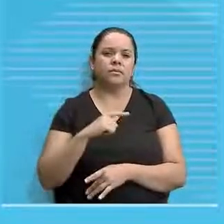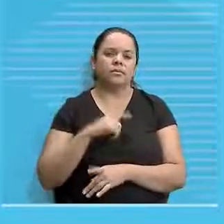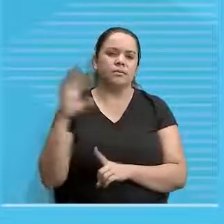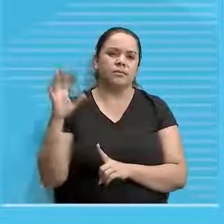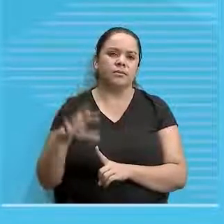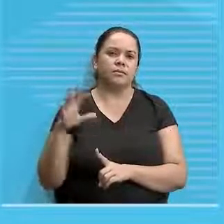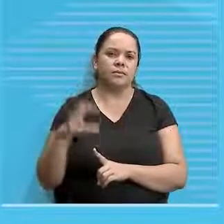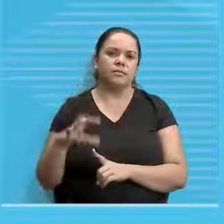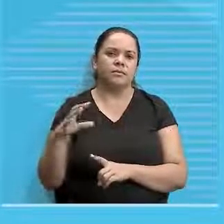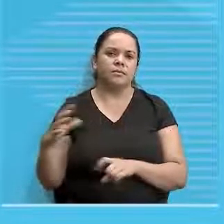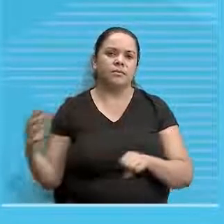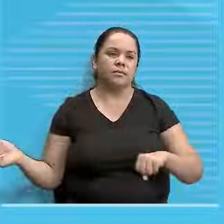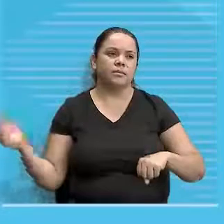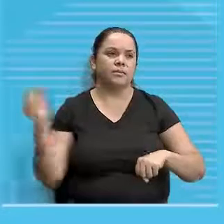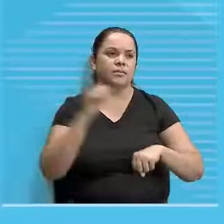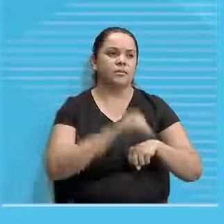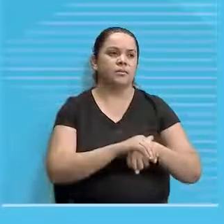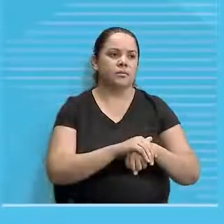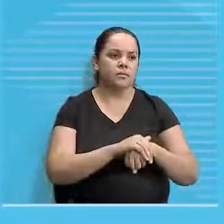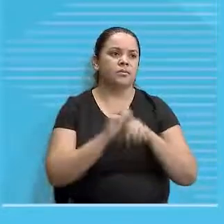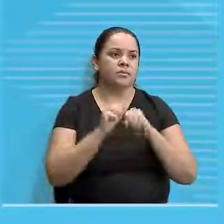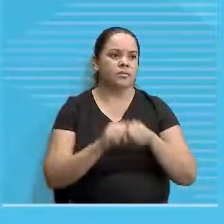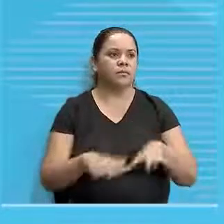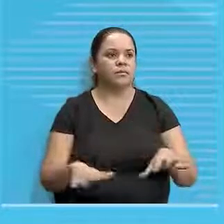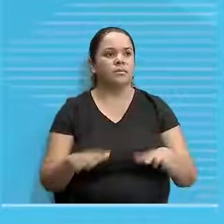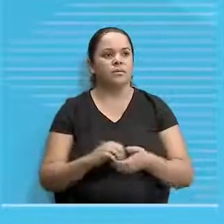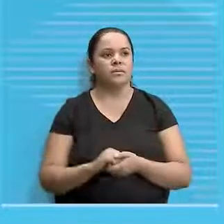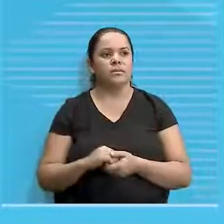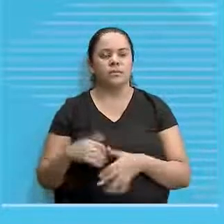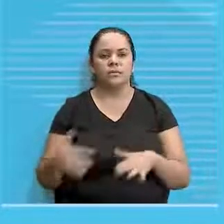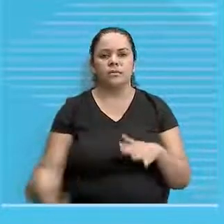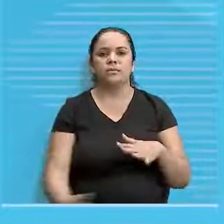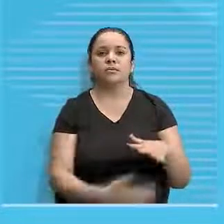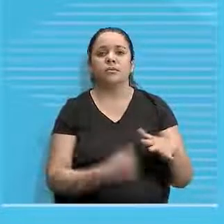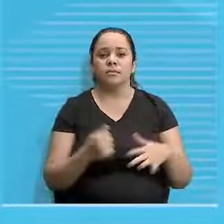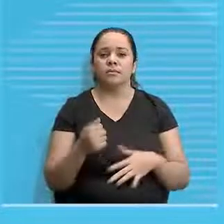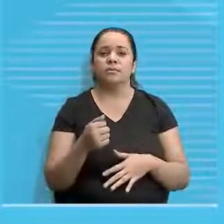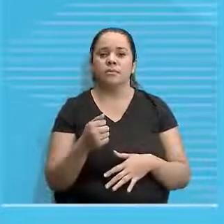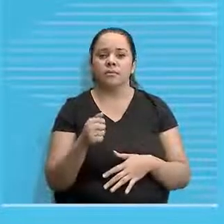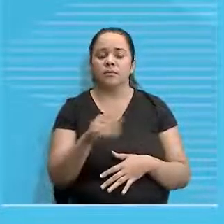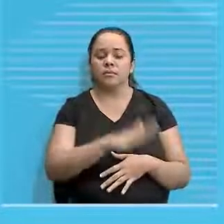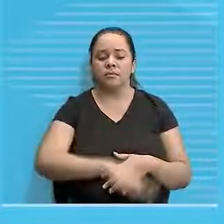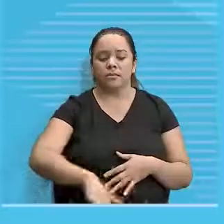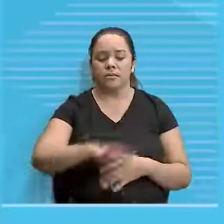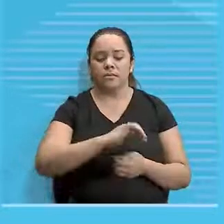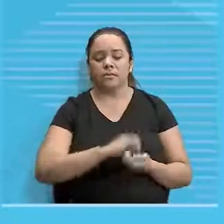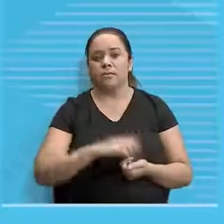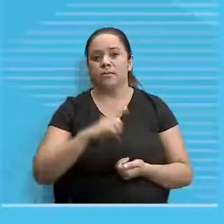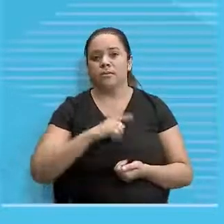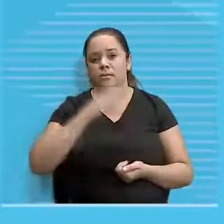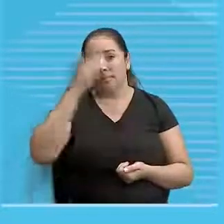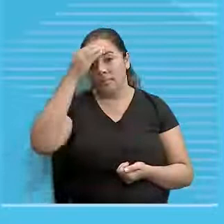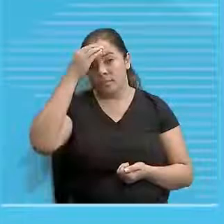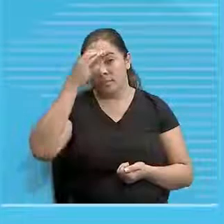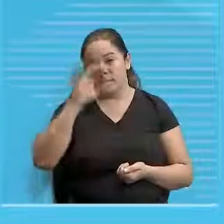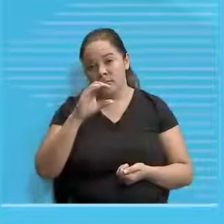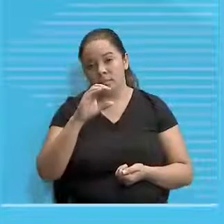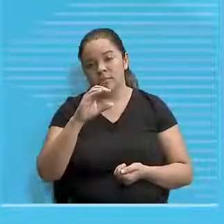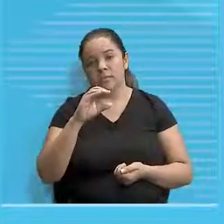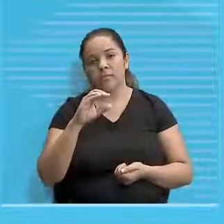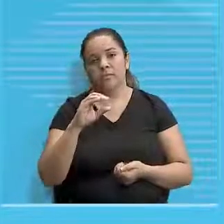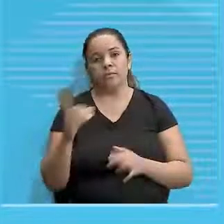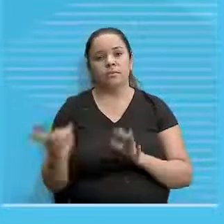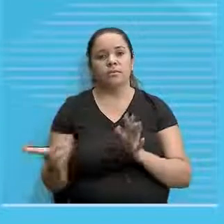colonização, da exploração do nosso território. Nós temos também uma cultura, uma herança cultural indígena muito